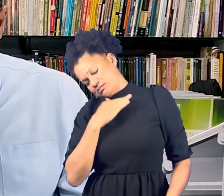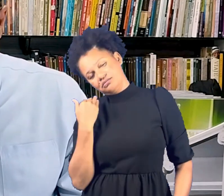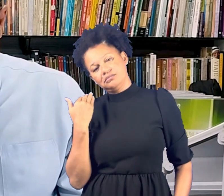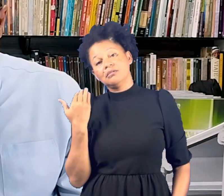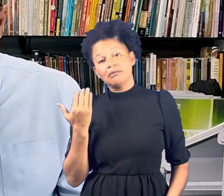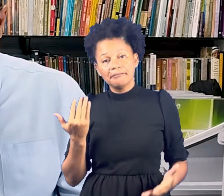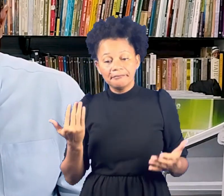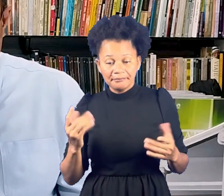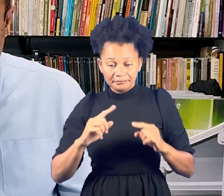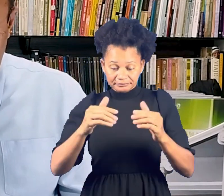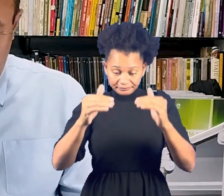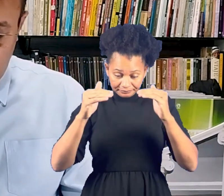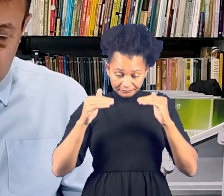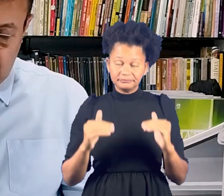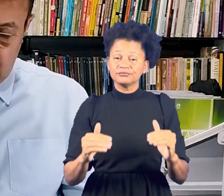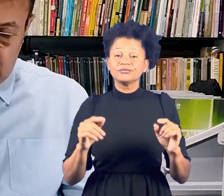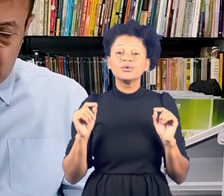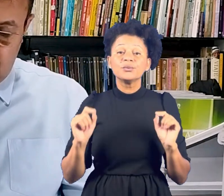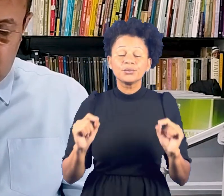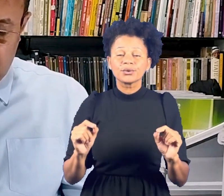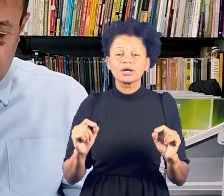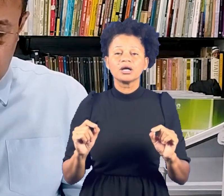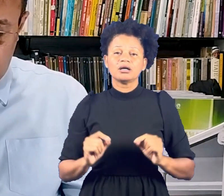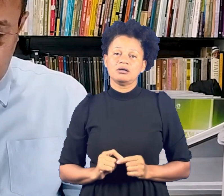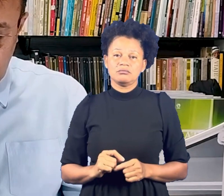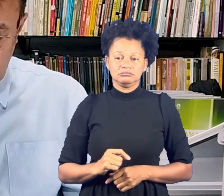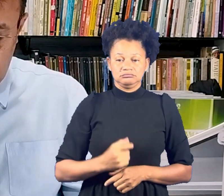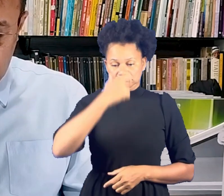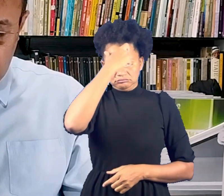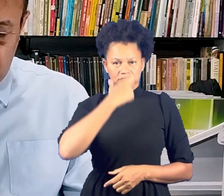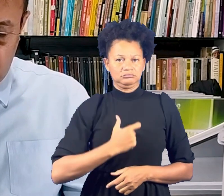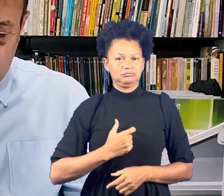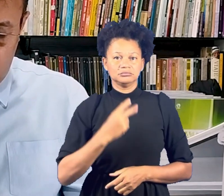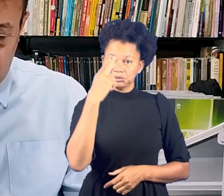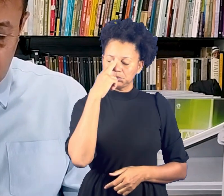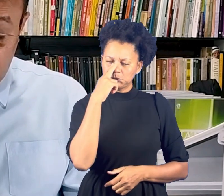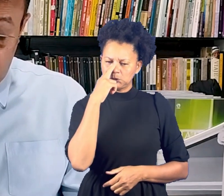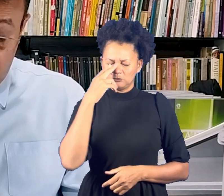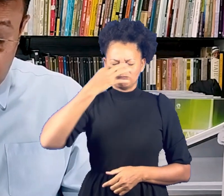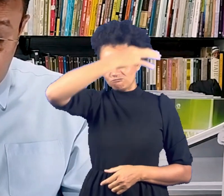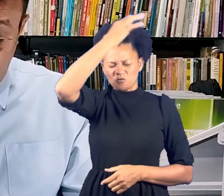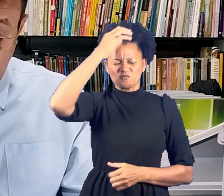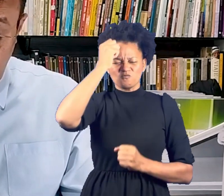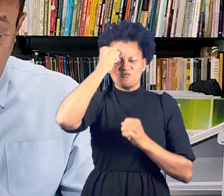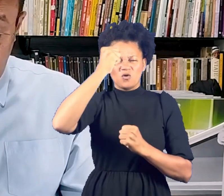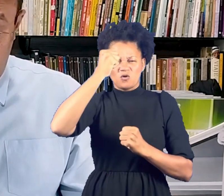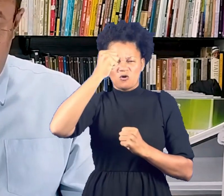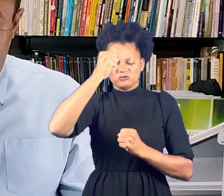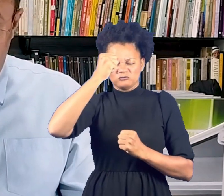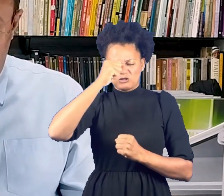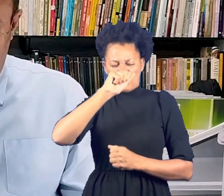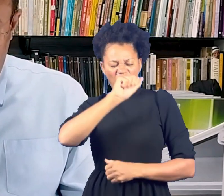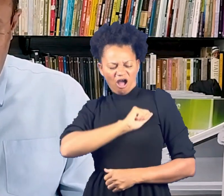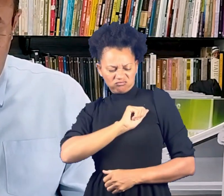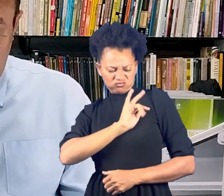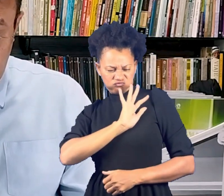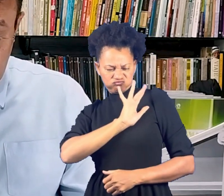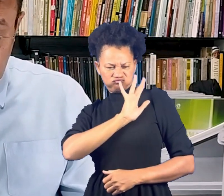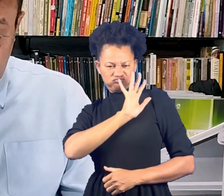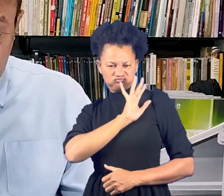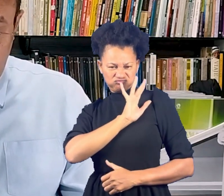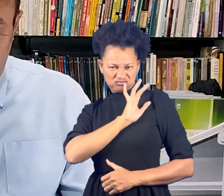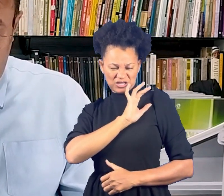adormeceu. Mais embaixo está escrito: um crente espiritualmente avivado não cultiva